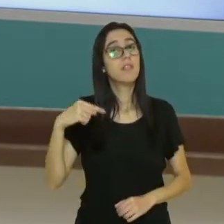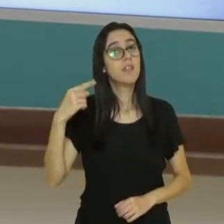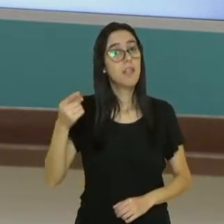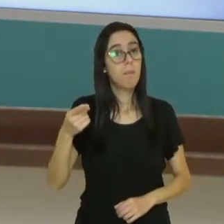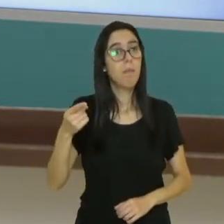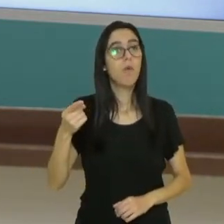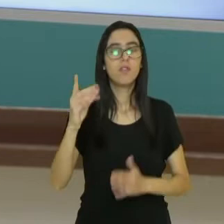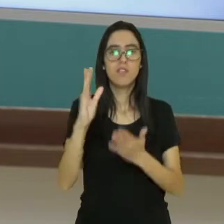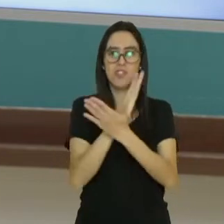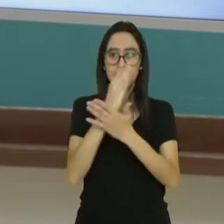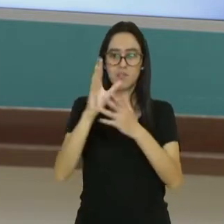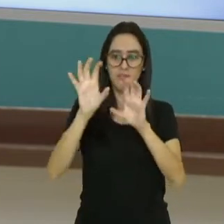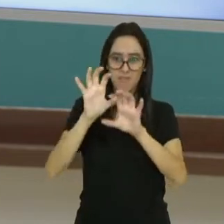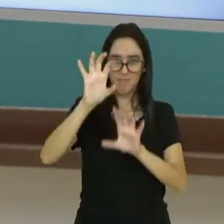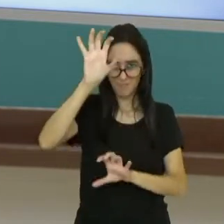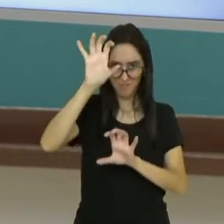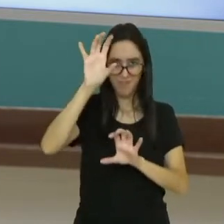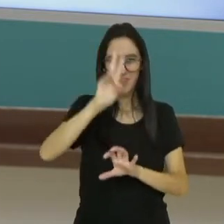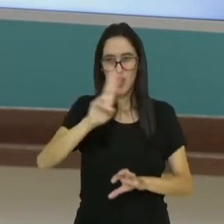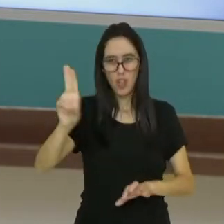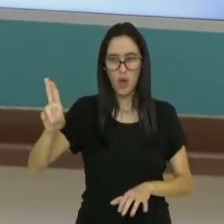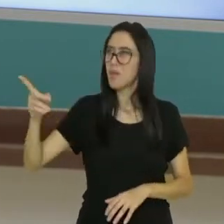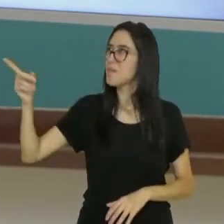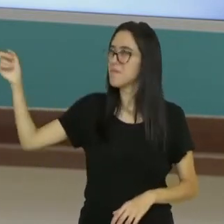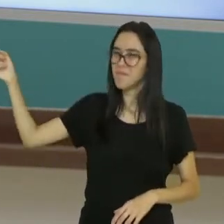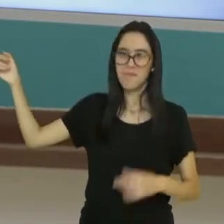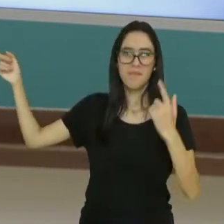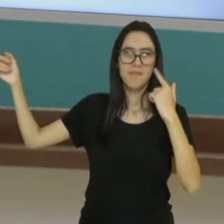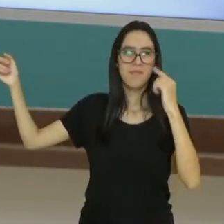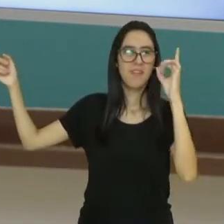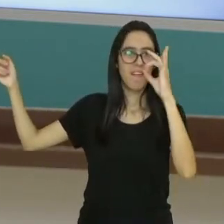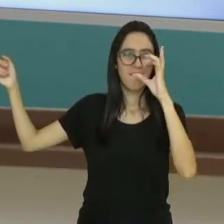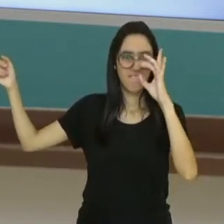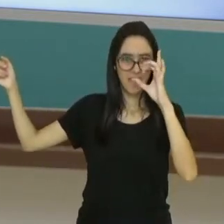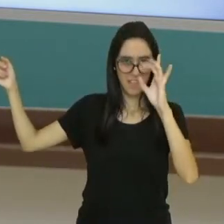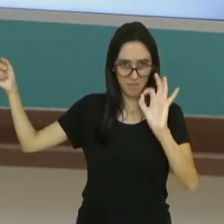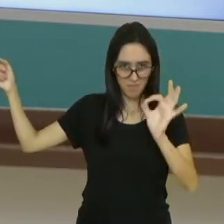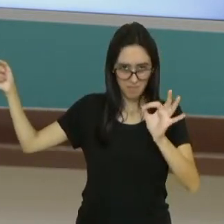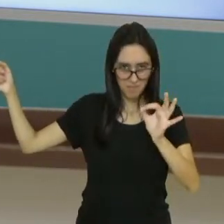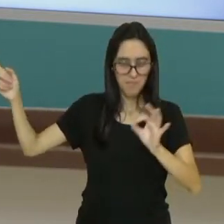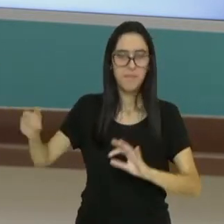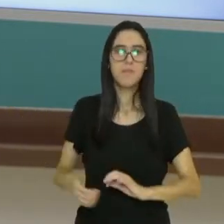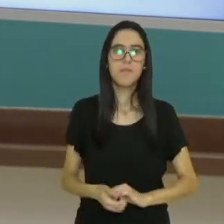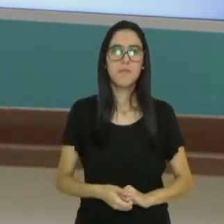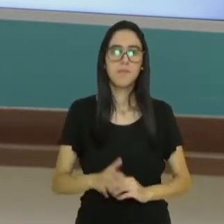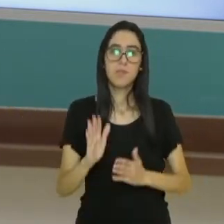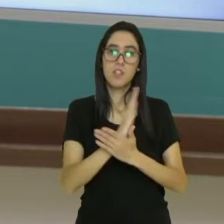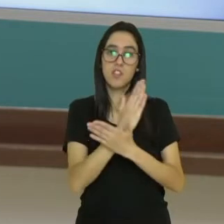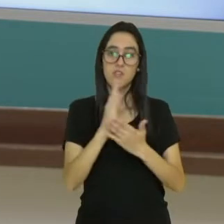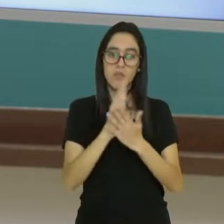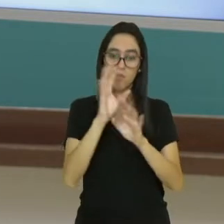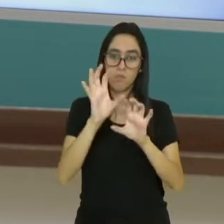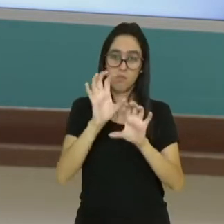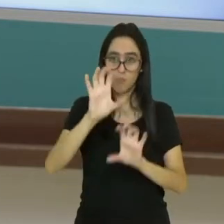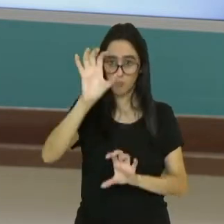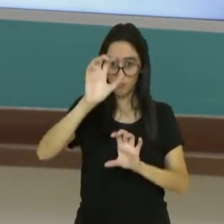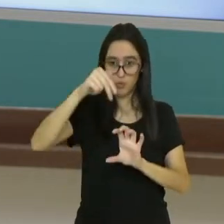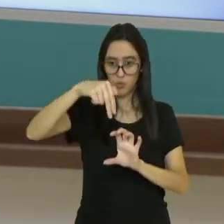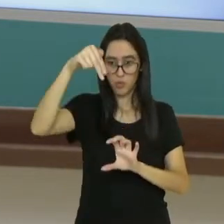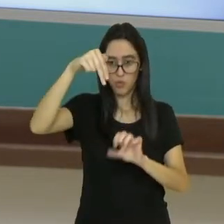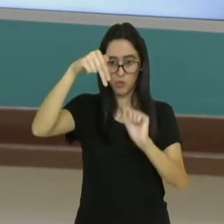em duas partes, chamadas de Laurásia e Gondwana. Então, nós vamos ter o